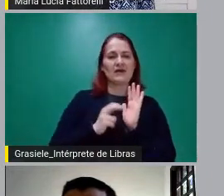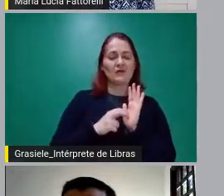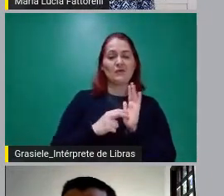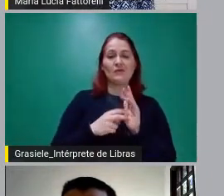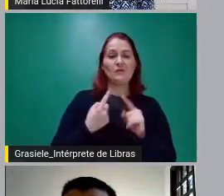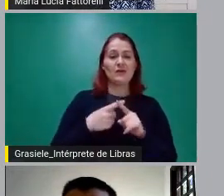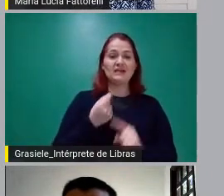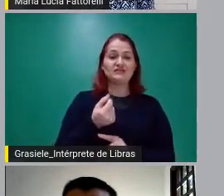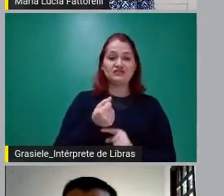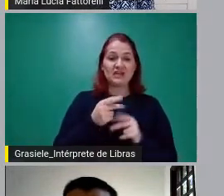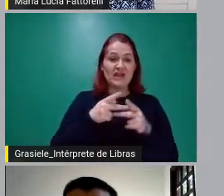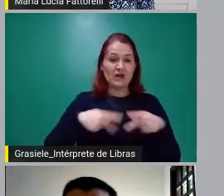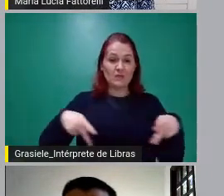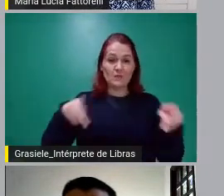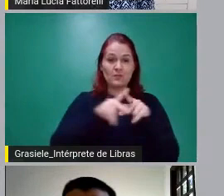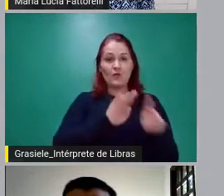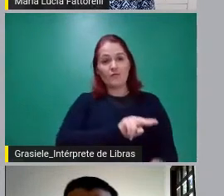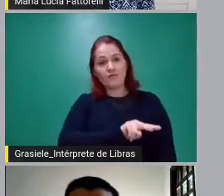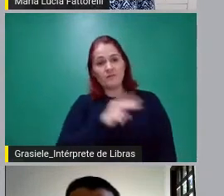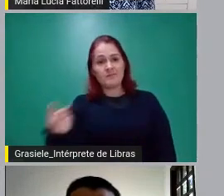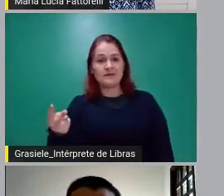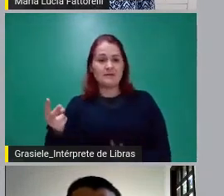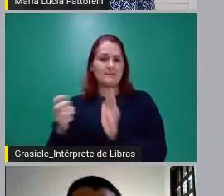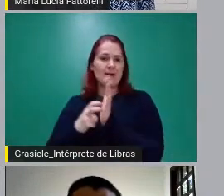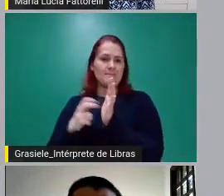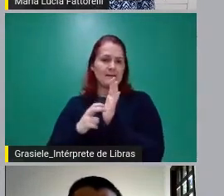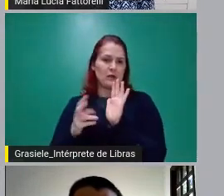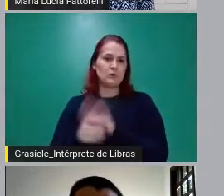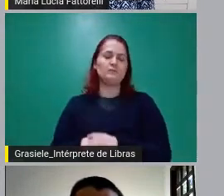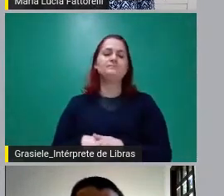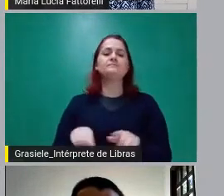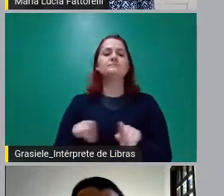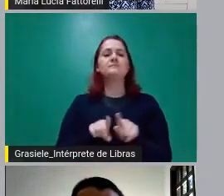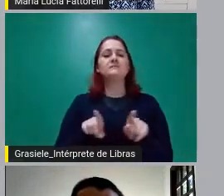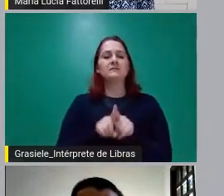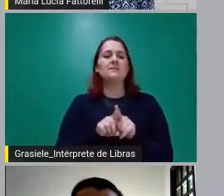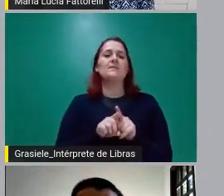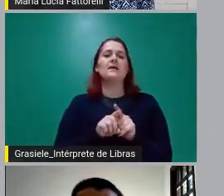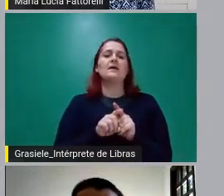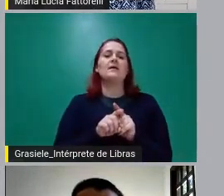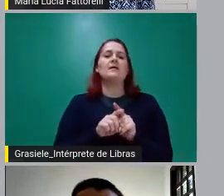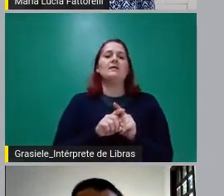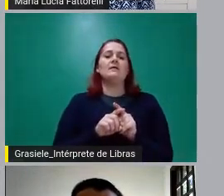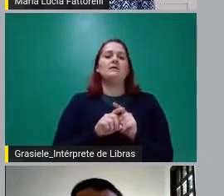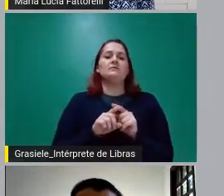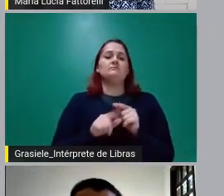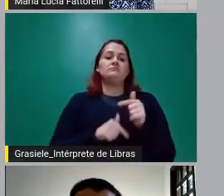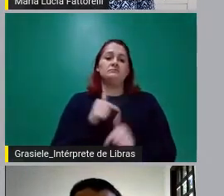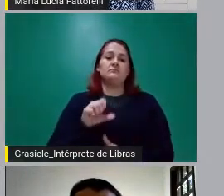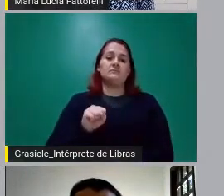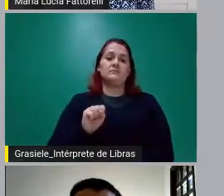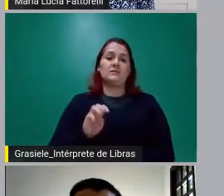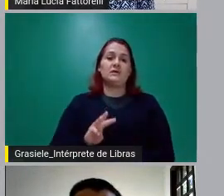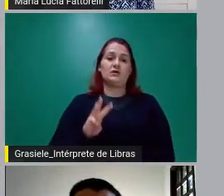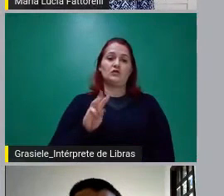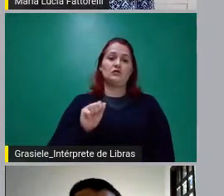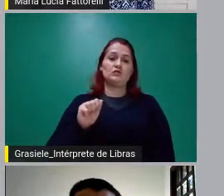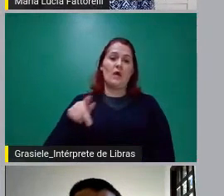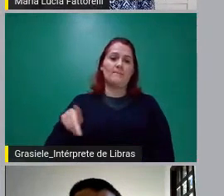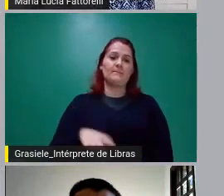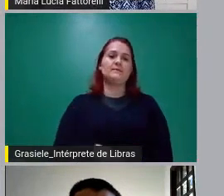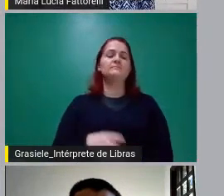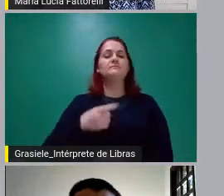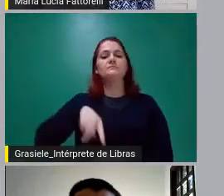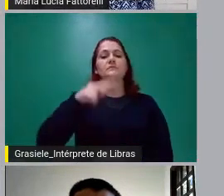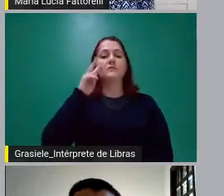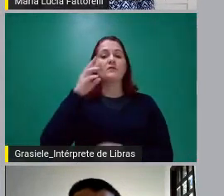bancário, e as operações de swap. As taxas de juros, para vocês terem uma visão como que elas eram elevadíssimas a partir